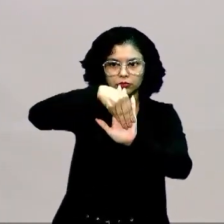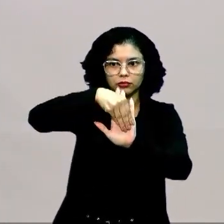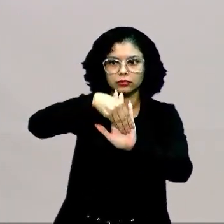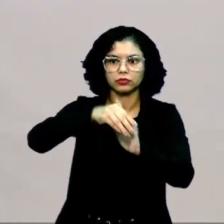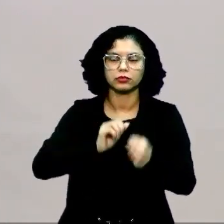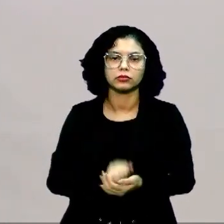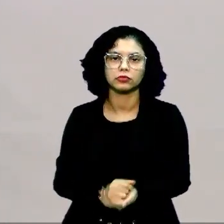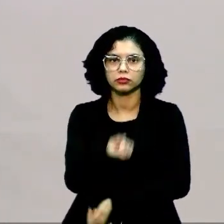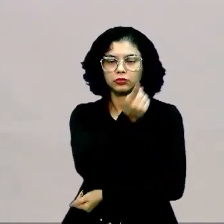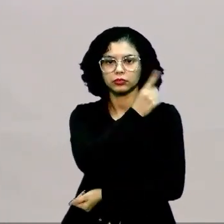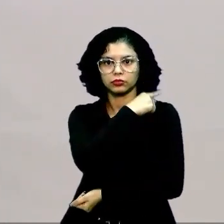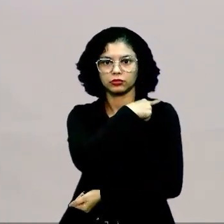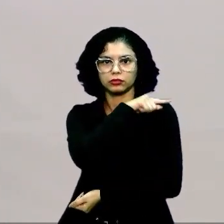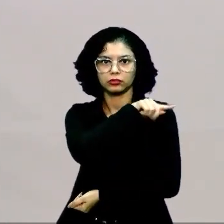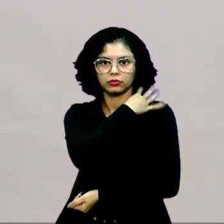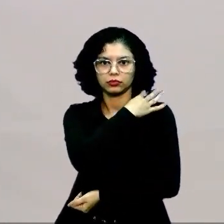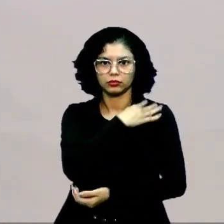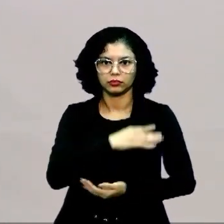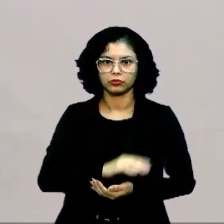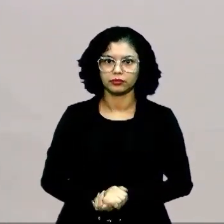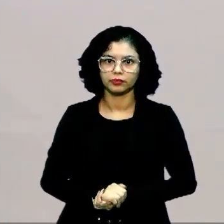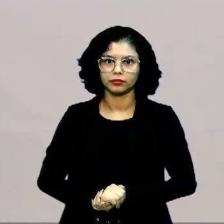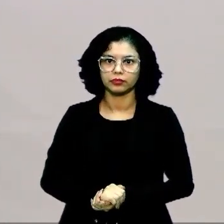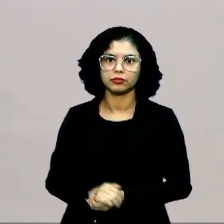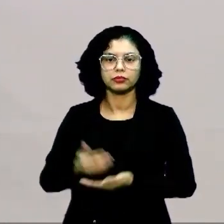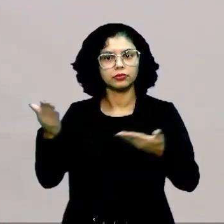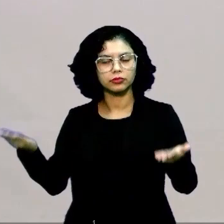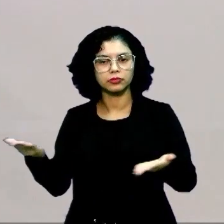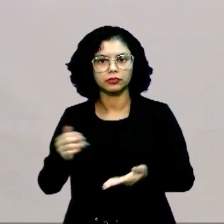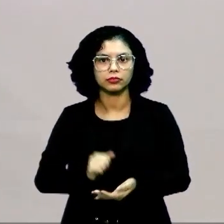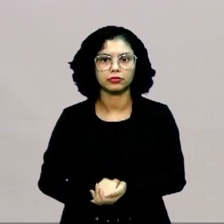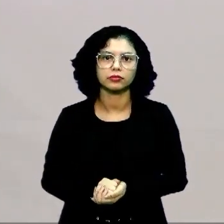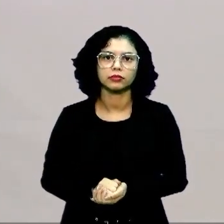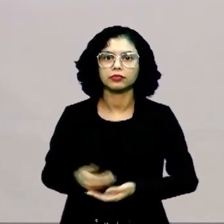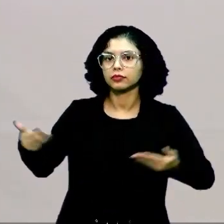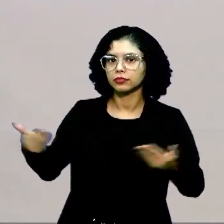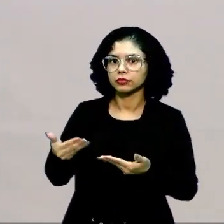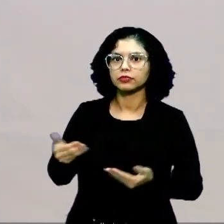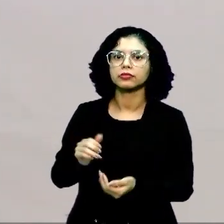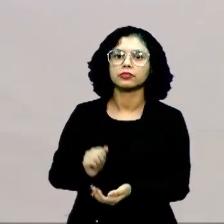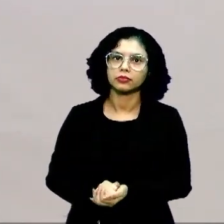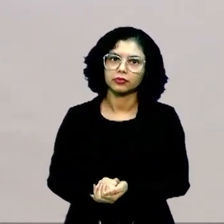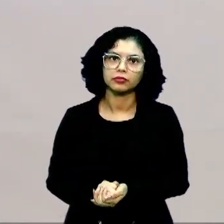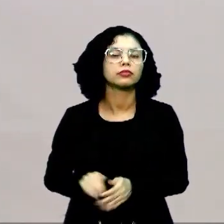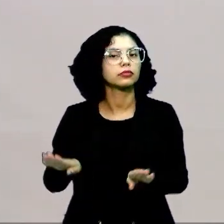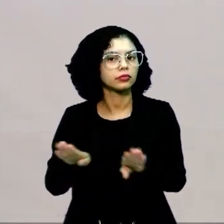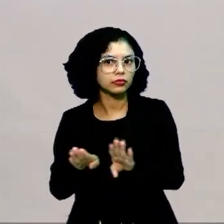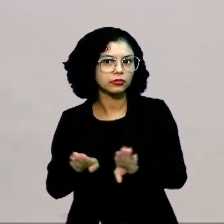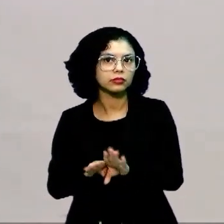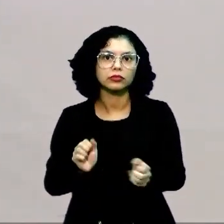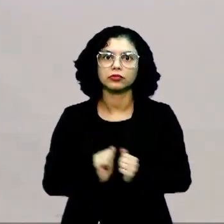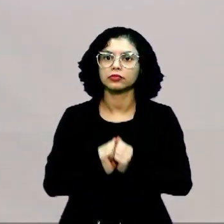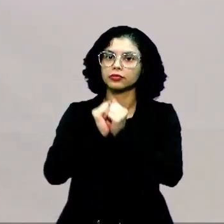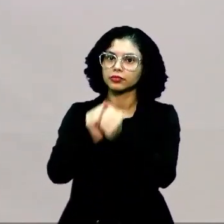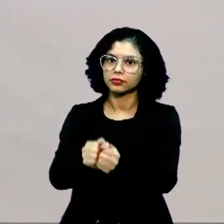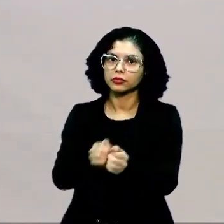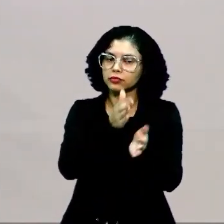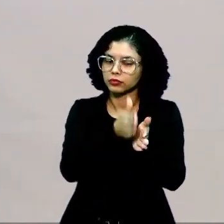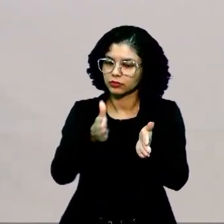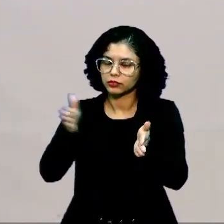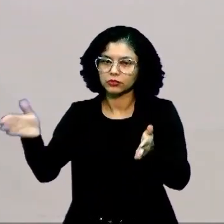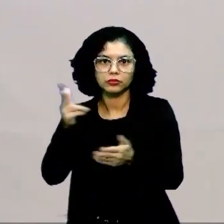para o primeiro ano do ensino médio. Eu irei apresentar e gabaritar com vocês ao longo